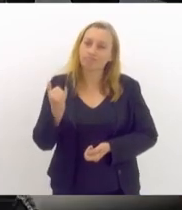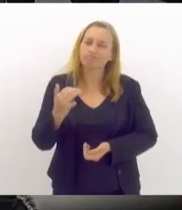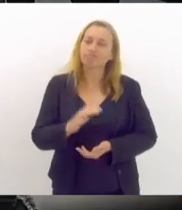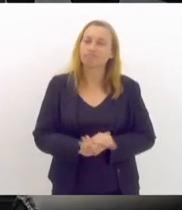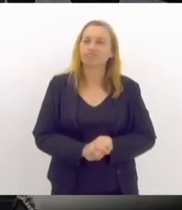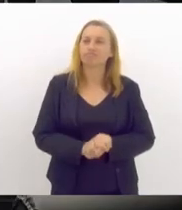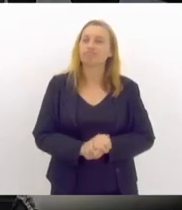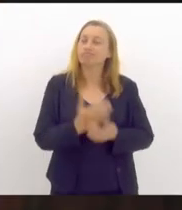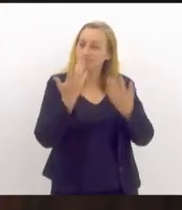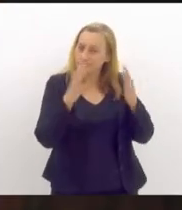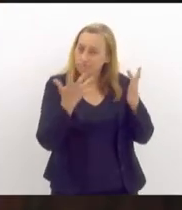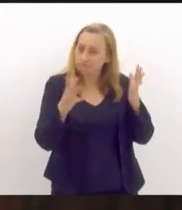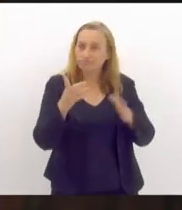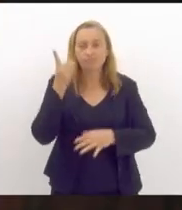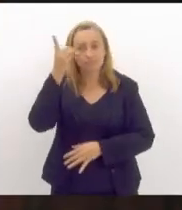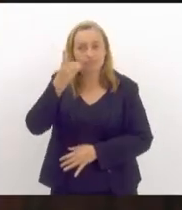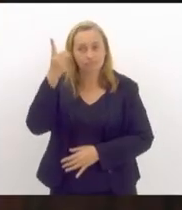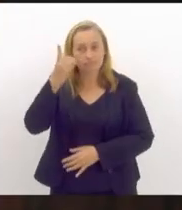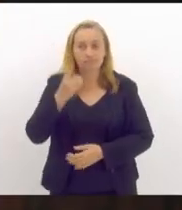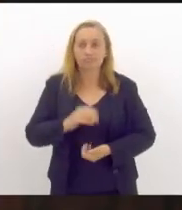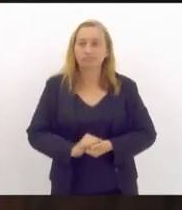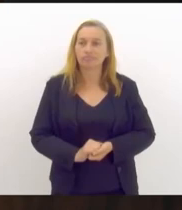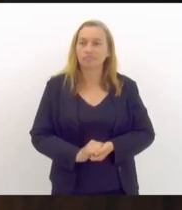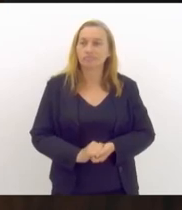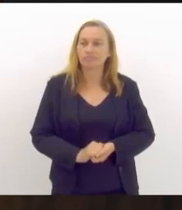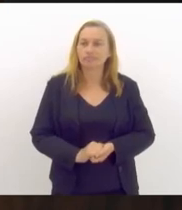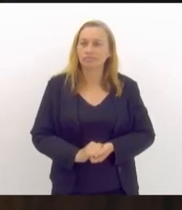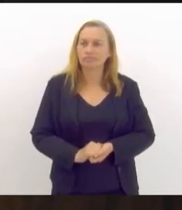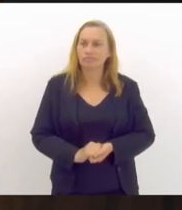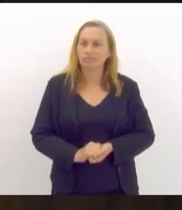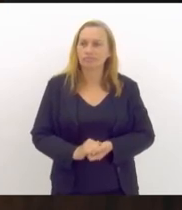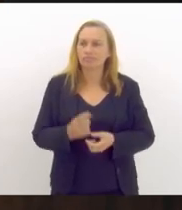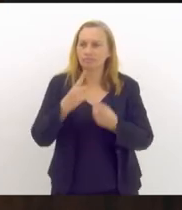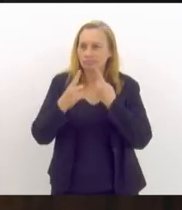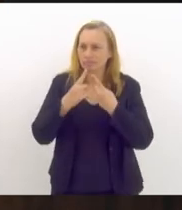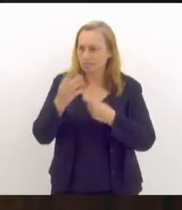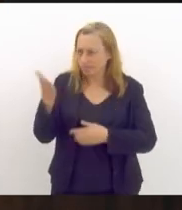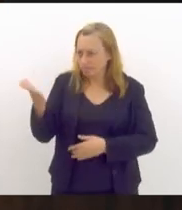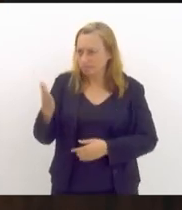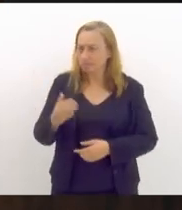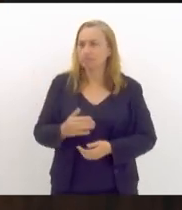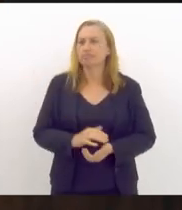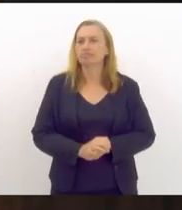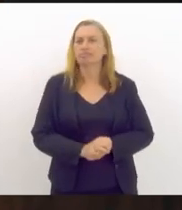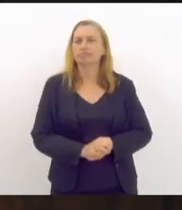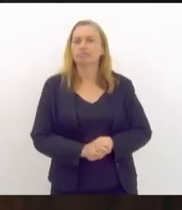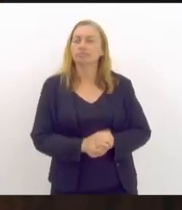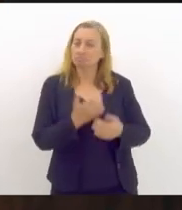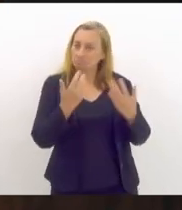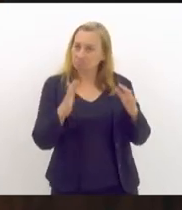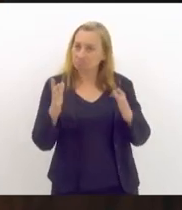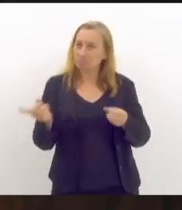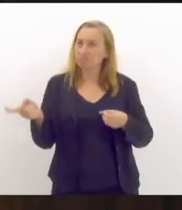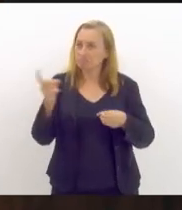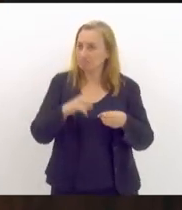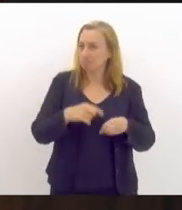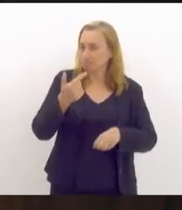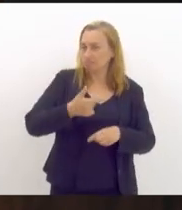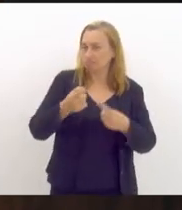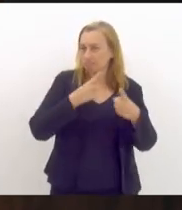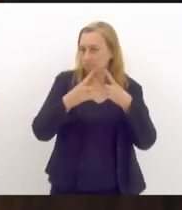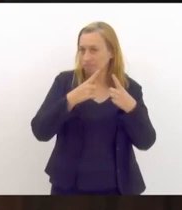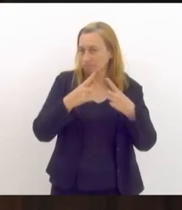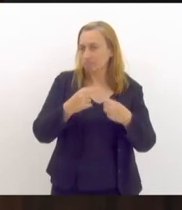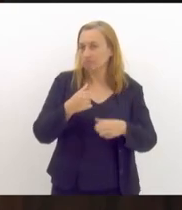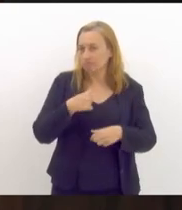Parabéns deputado ela vai discutir ainda parabéns eu até quando voltar em segunda eu gostaria